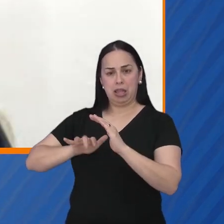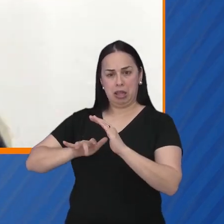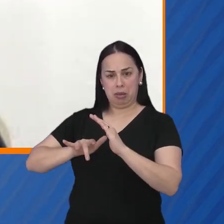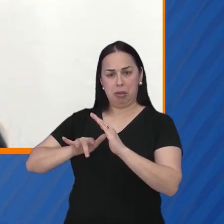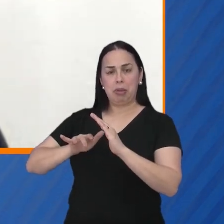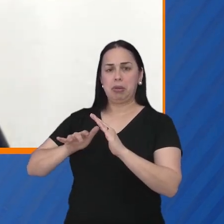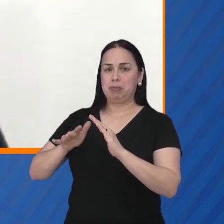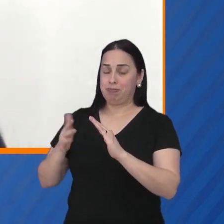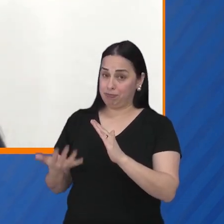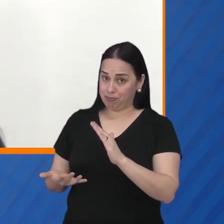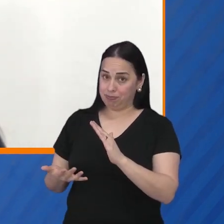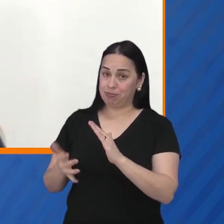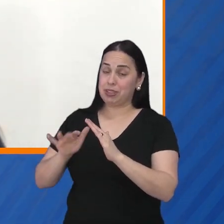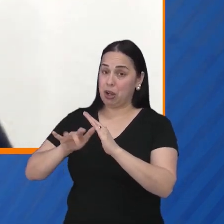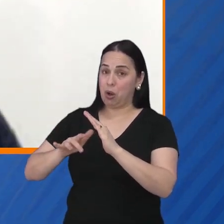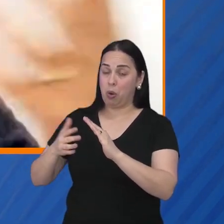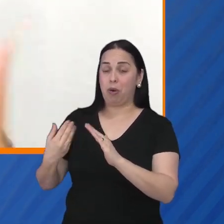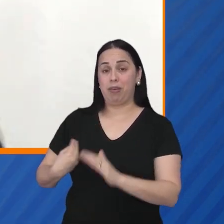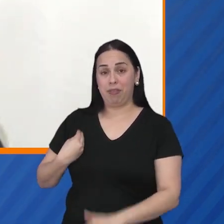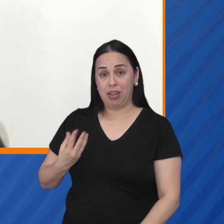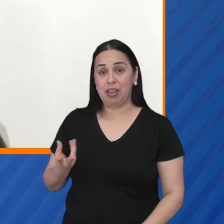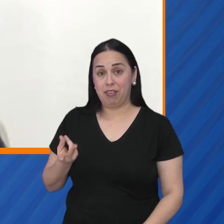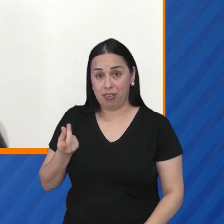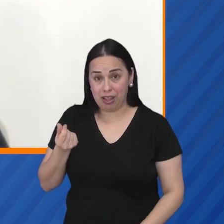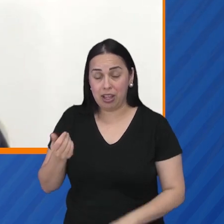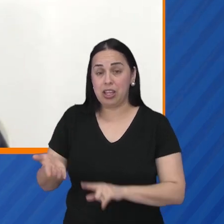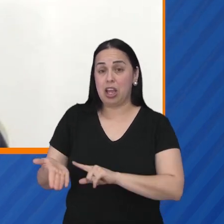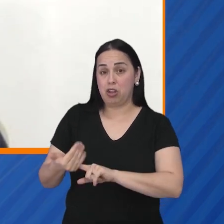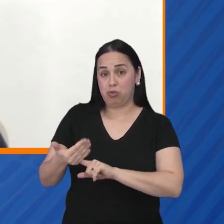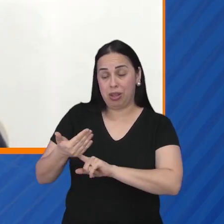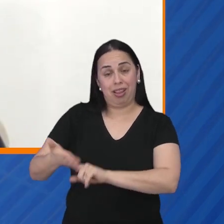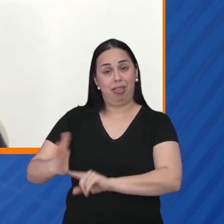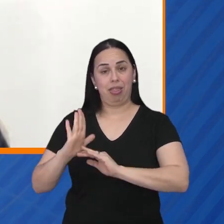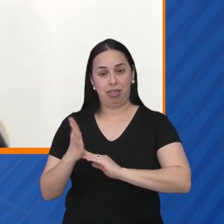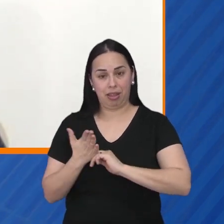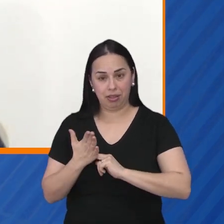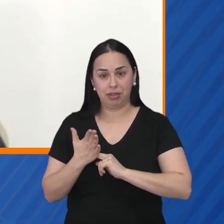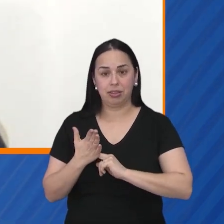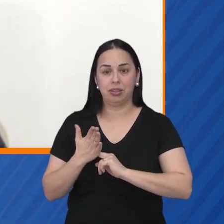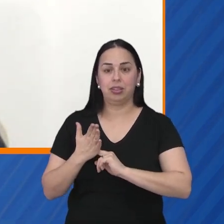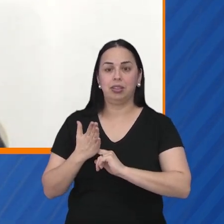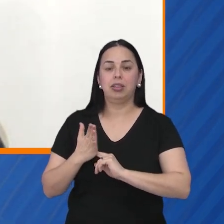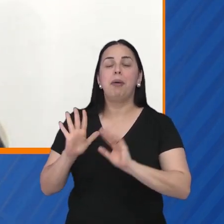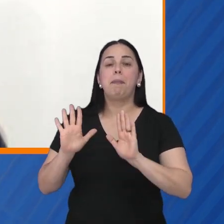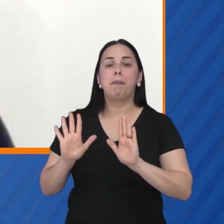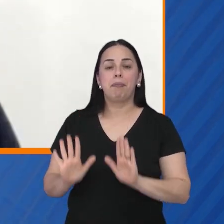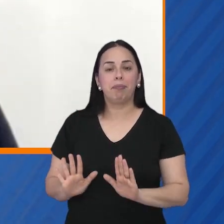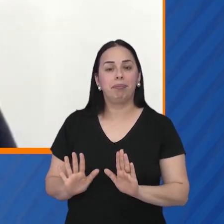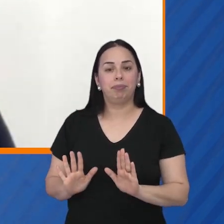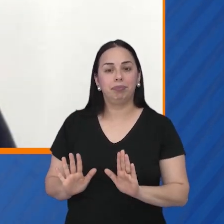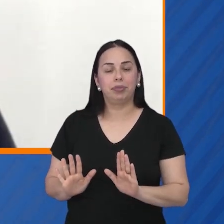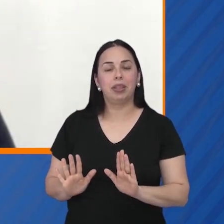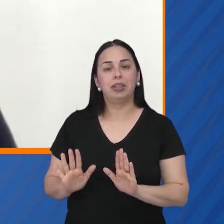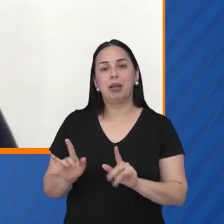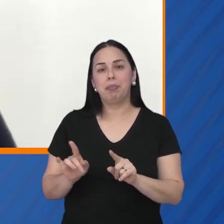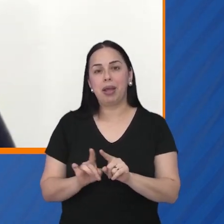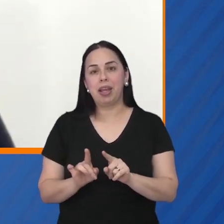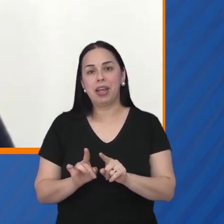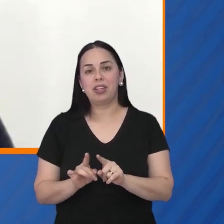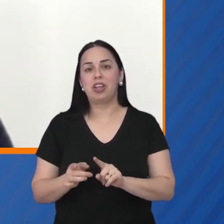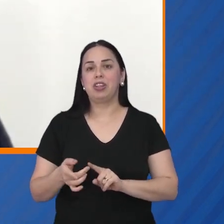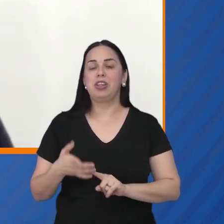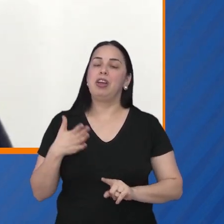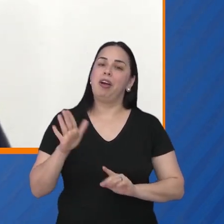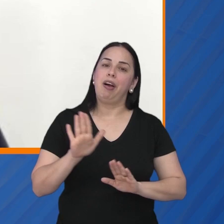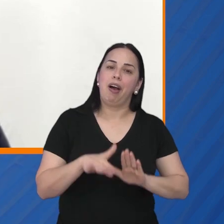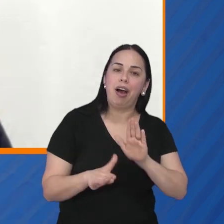e que eles poderiam sim ter mais qualidade de vida se fizessem uso adequado da tecnologia. E o que acho que a grande maioria sente